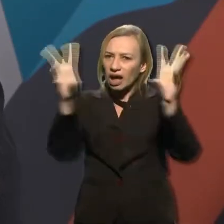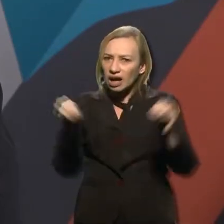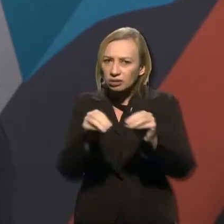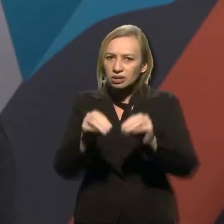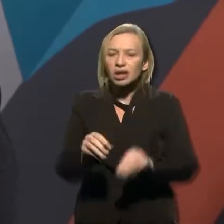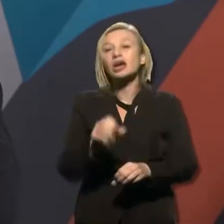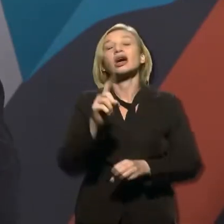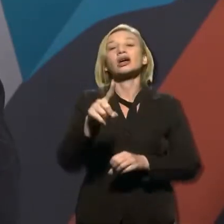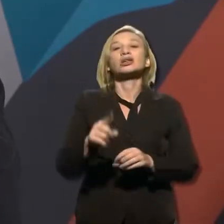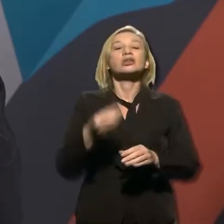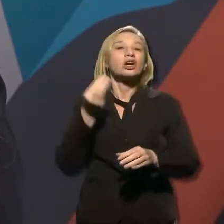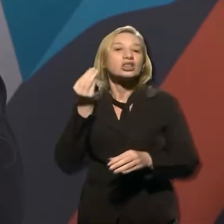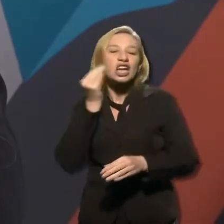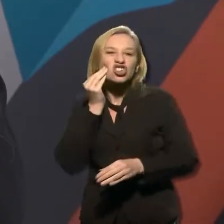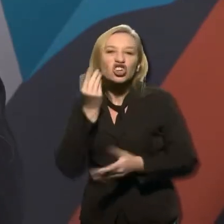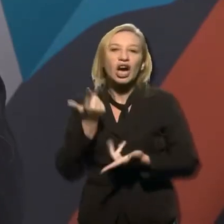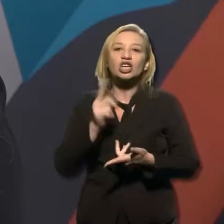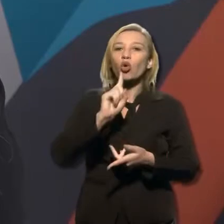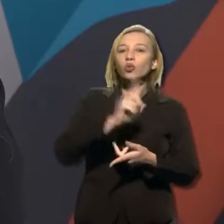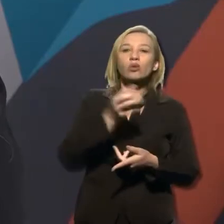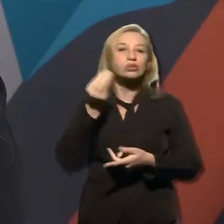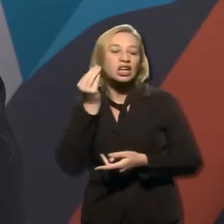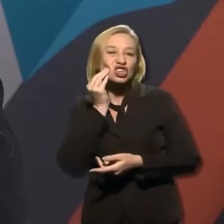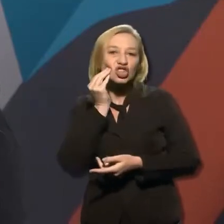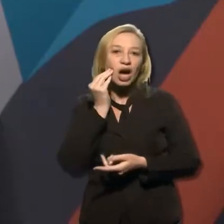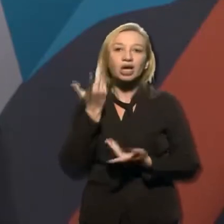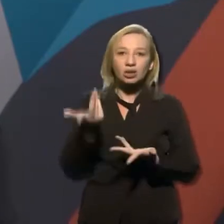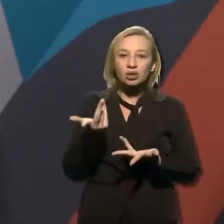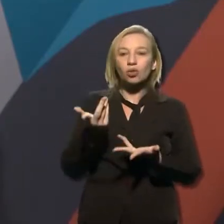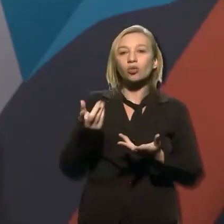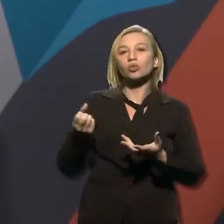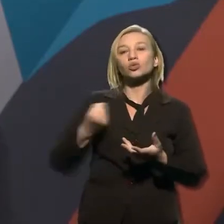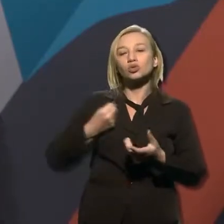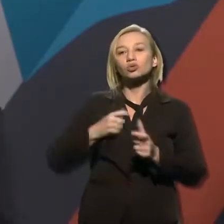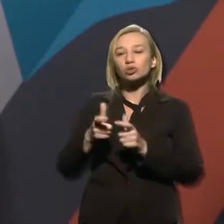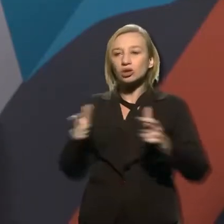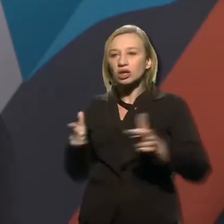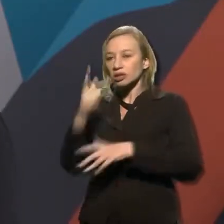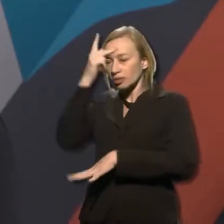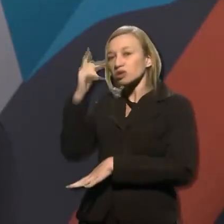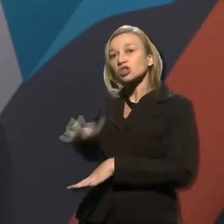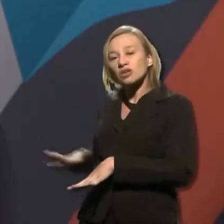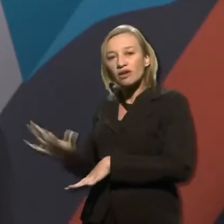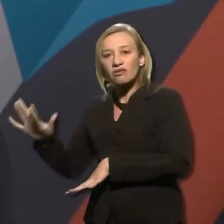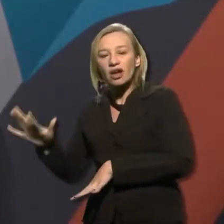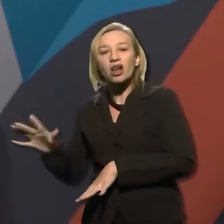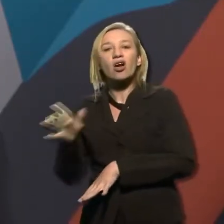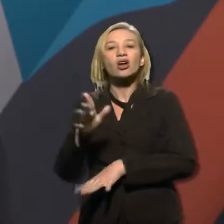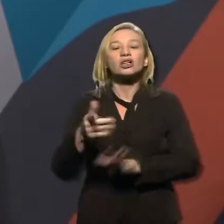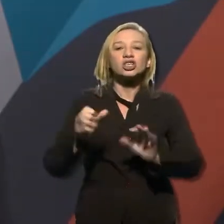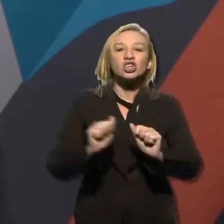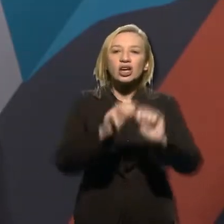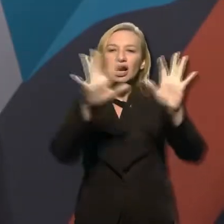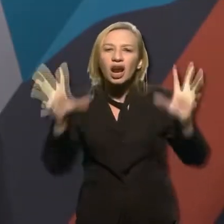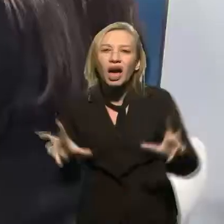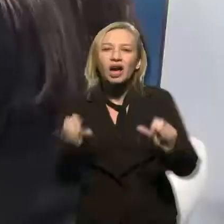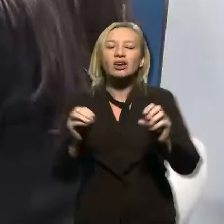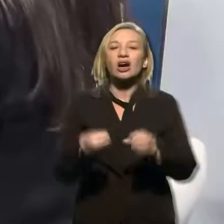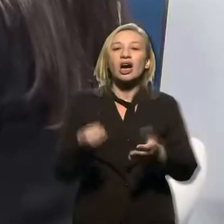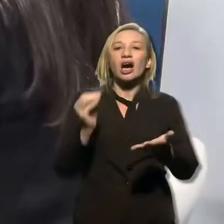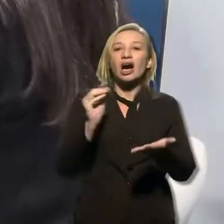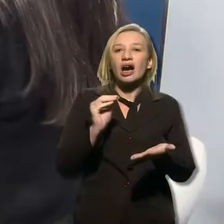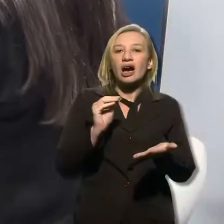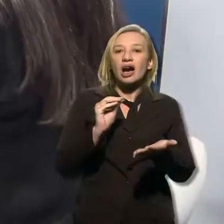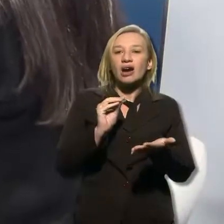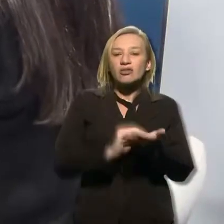muito claro isso, né? A questão da testagem ou da não testagem, como é o caso da maioria das pessoas da favela, né? Deixa